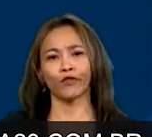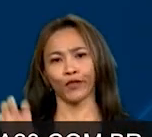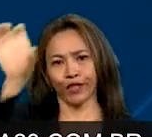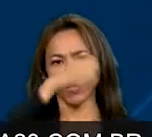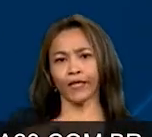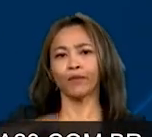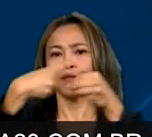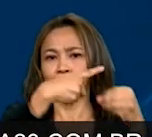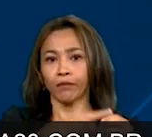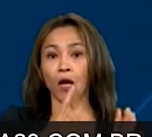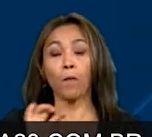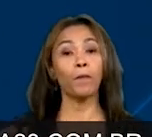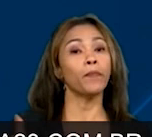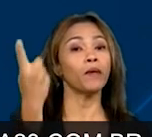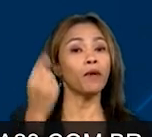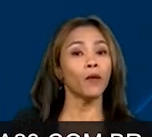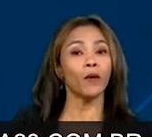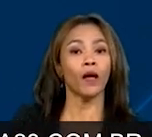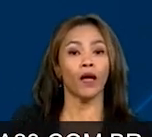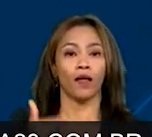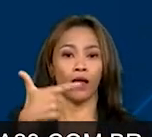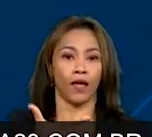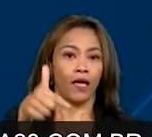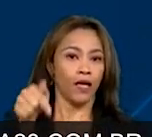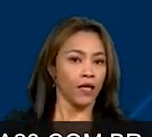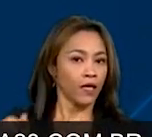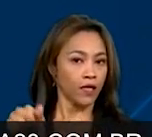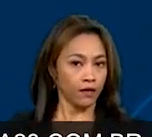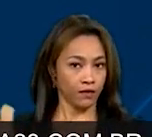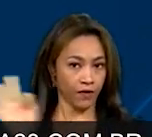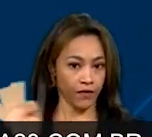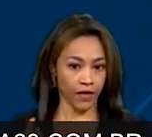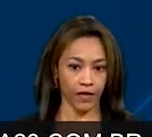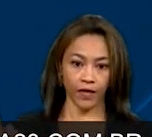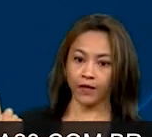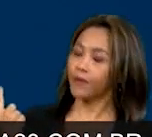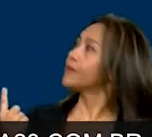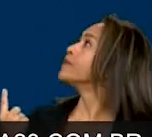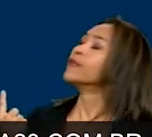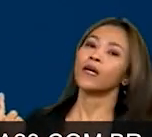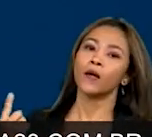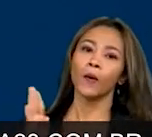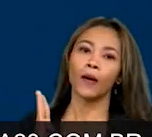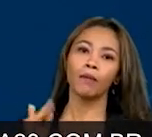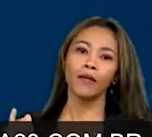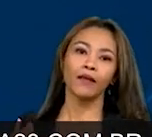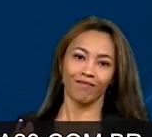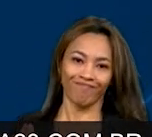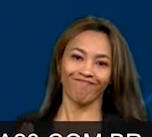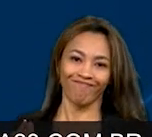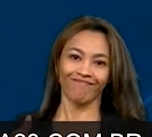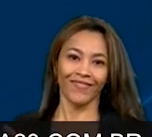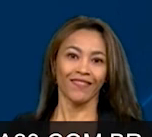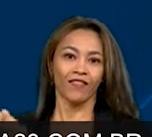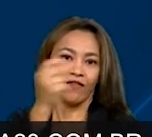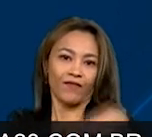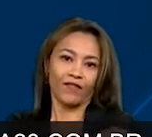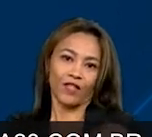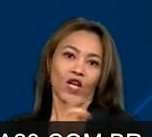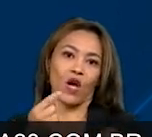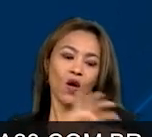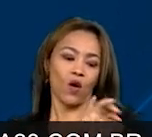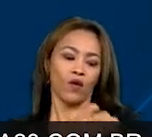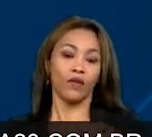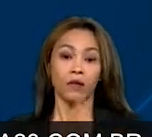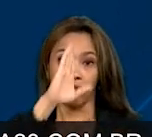primeira ação será no dia 27 de fevereiro, com a aplicação da vacina bivalente contra a Covid-19, com prioridade